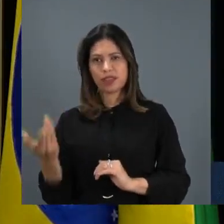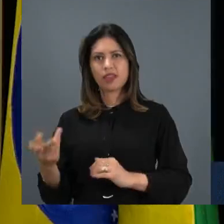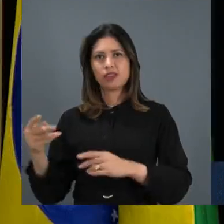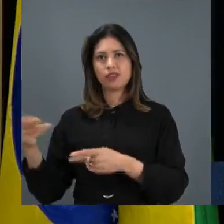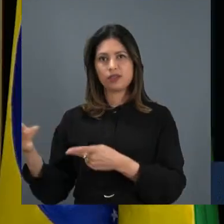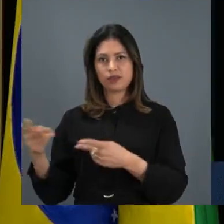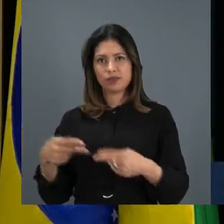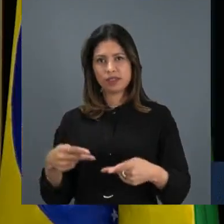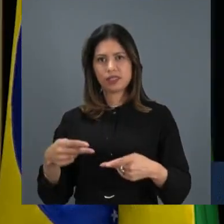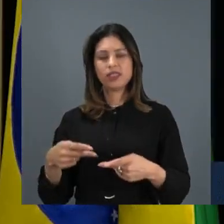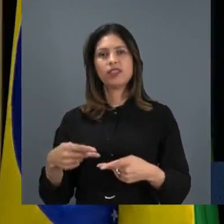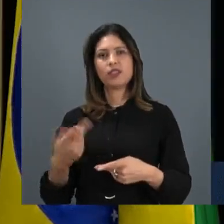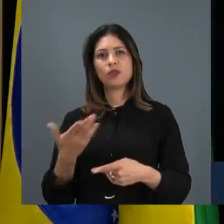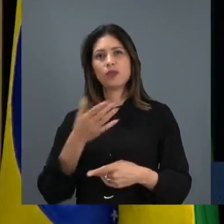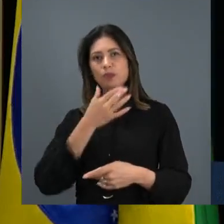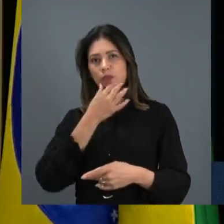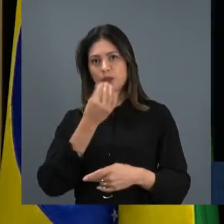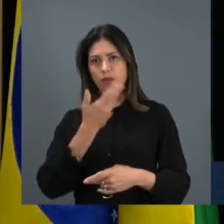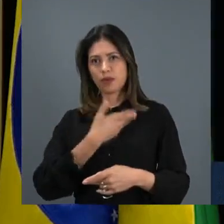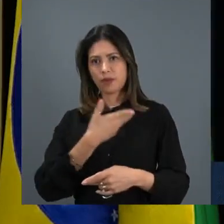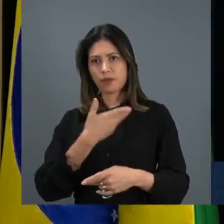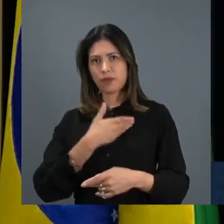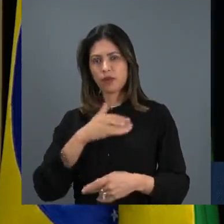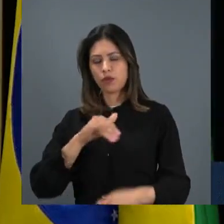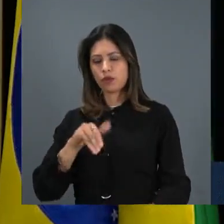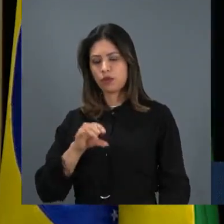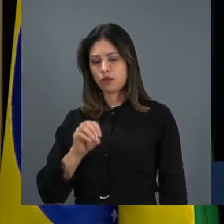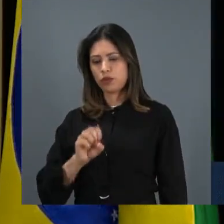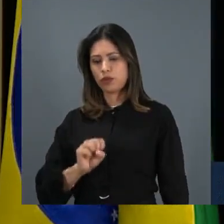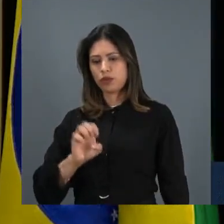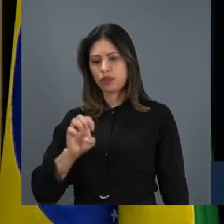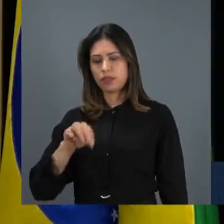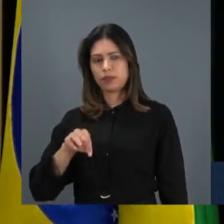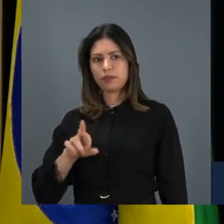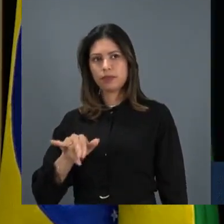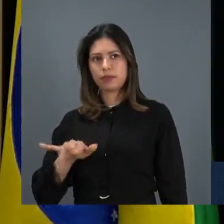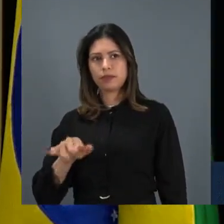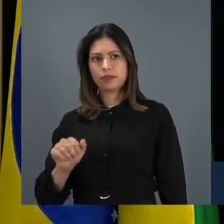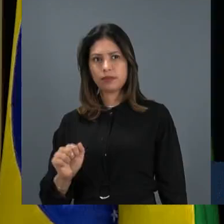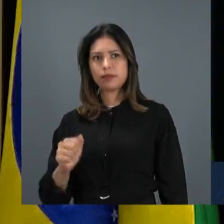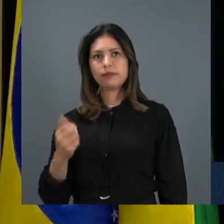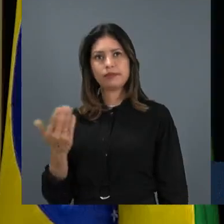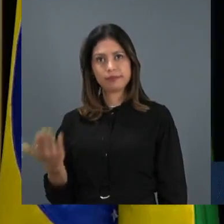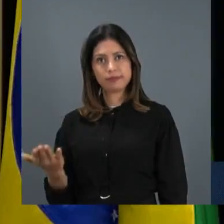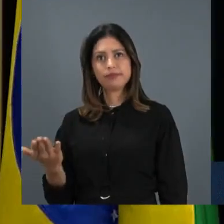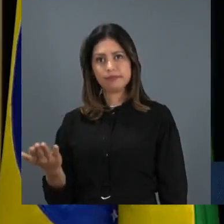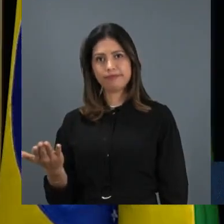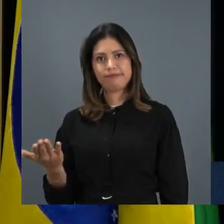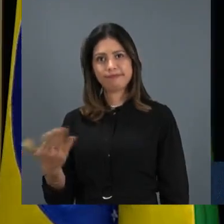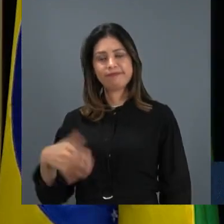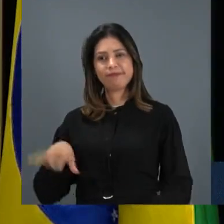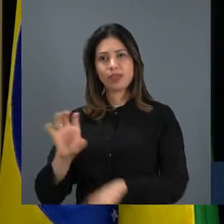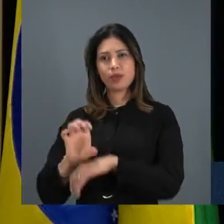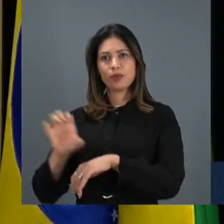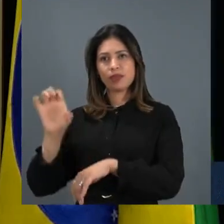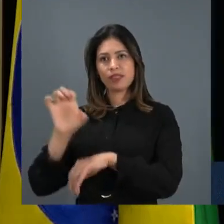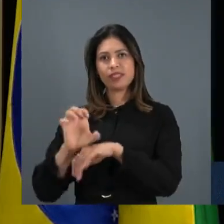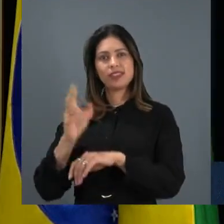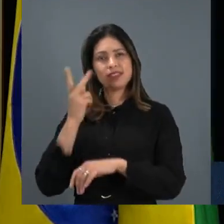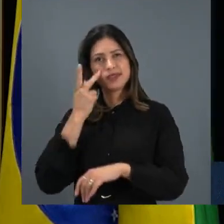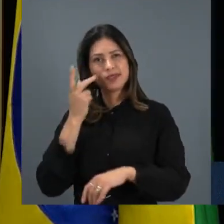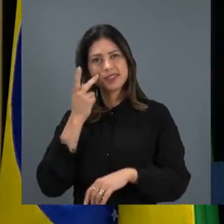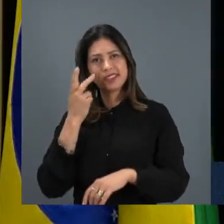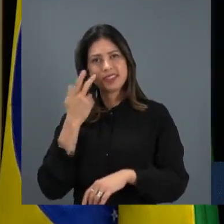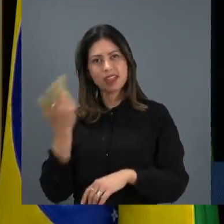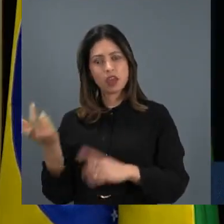Zé Maria Filomeno, uma pessoa muito benquista lá no estado do Ceará, extremamente